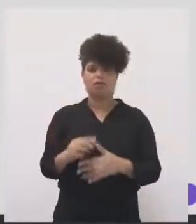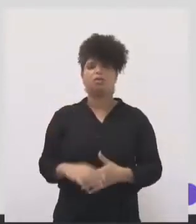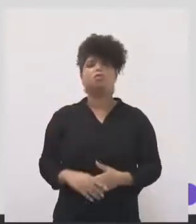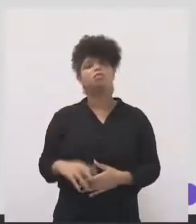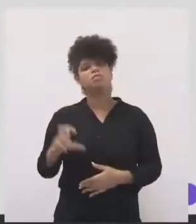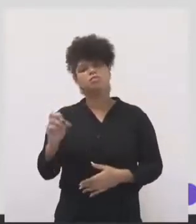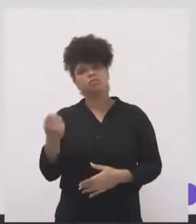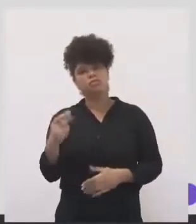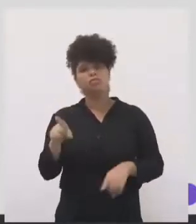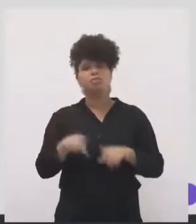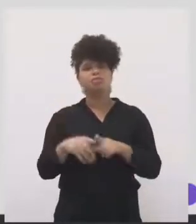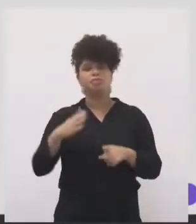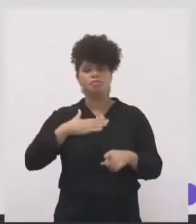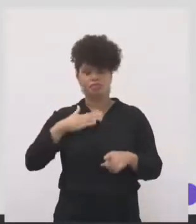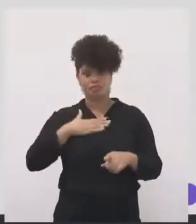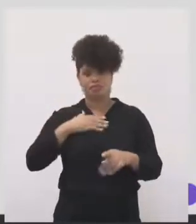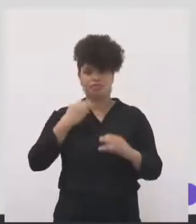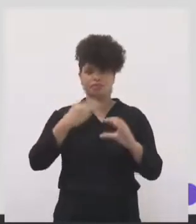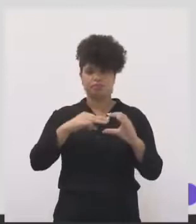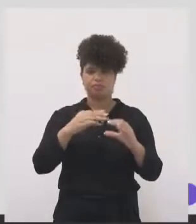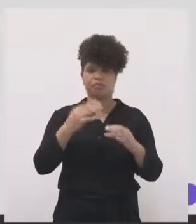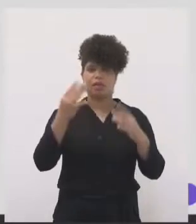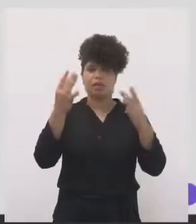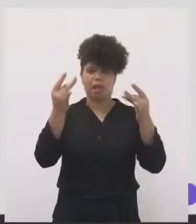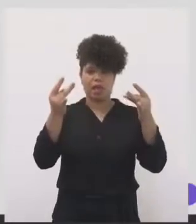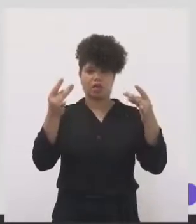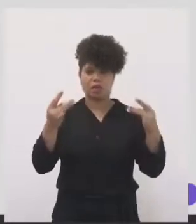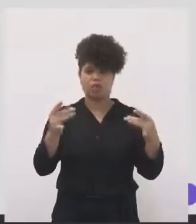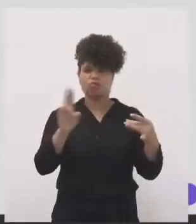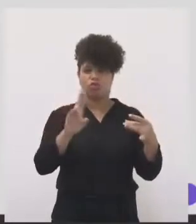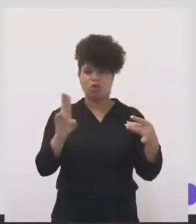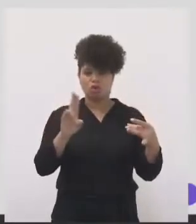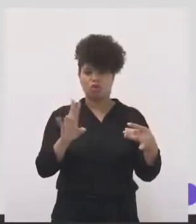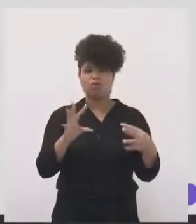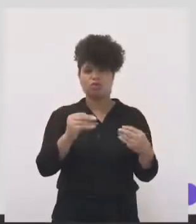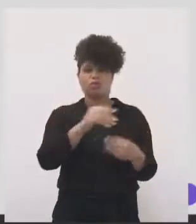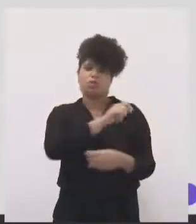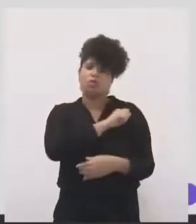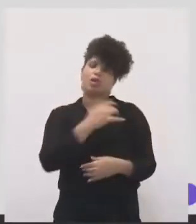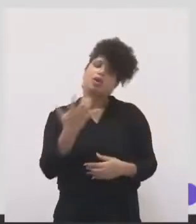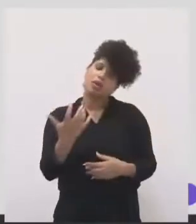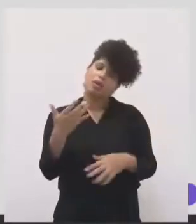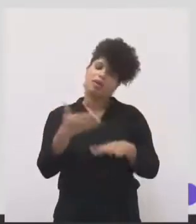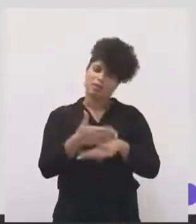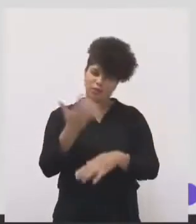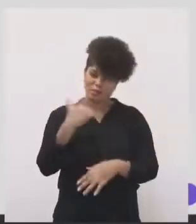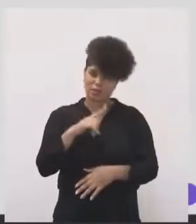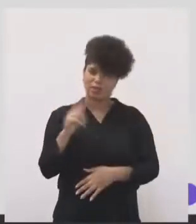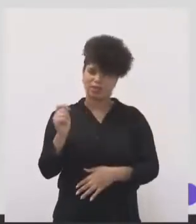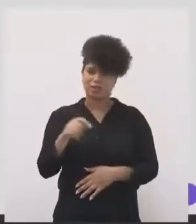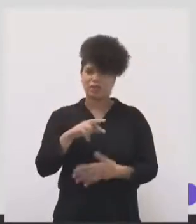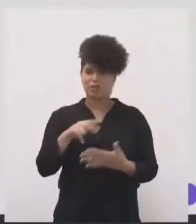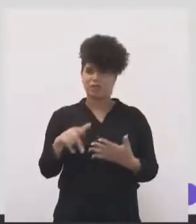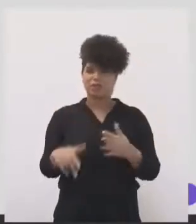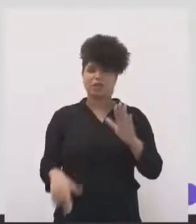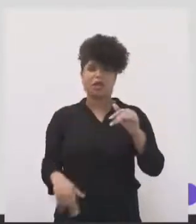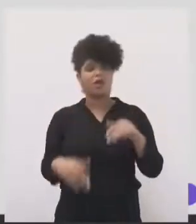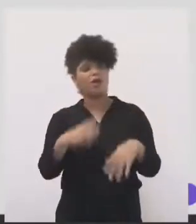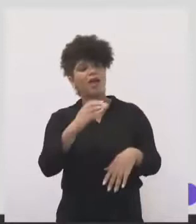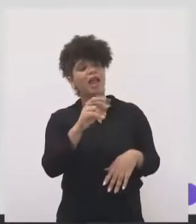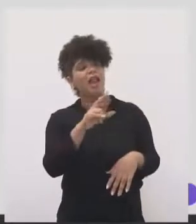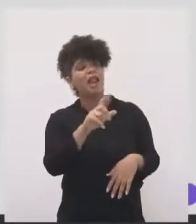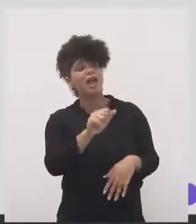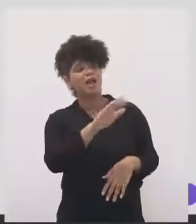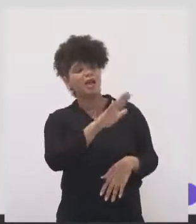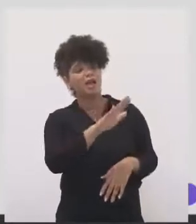digitar um e-mail, um por um, e colocar os alunos que eu quero que tenham acesso por aqui, tá? Ô, Carla, e outra coisa bem